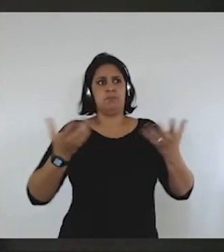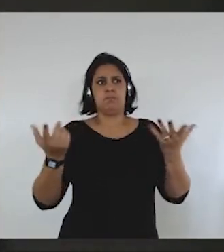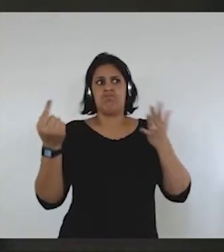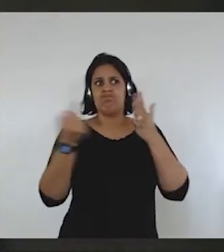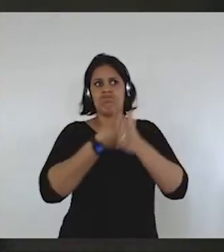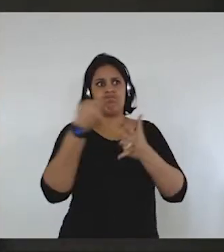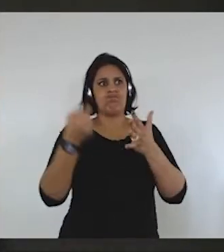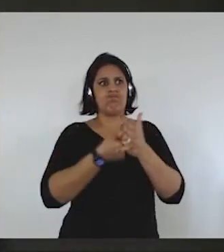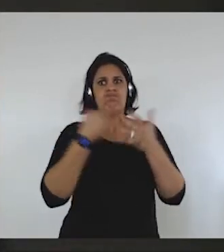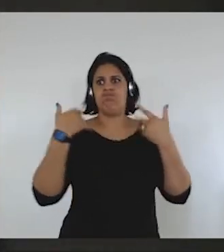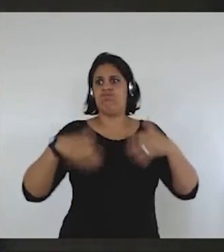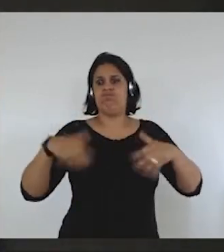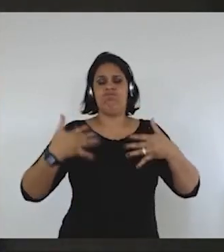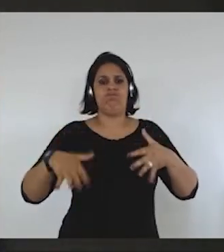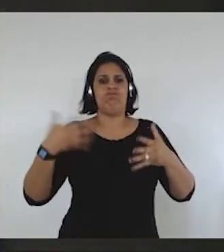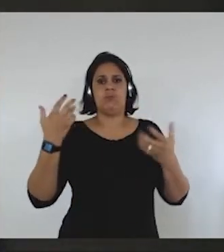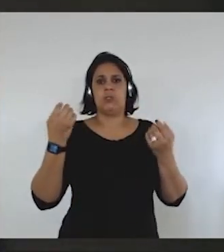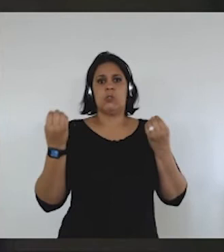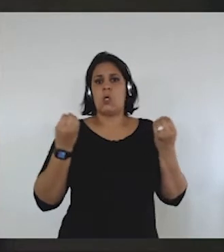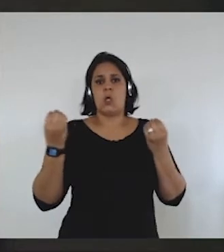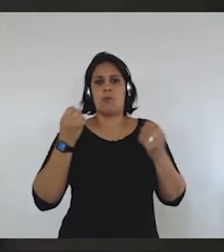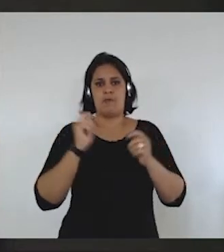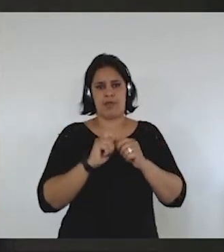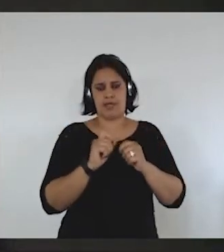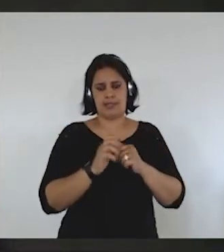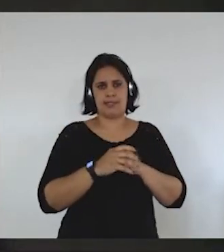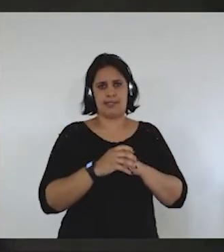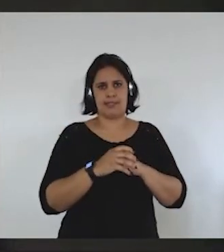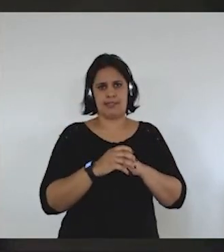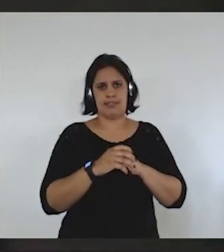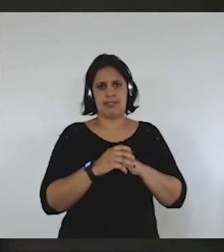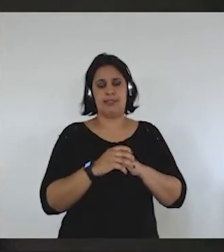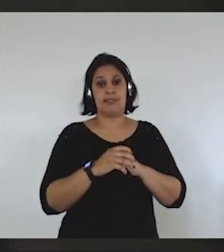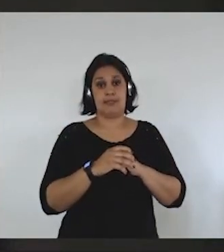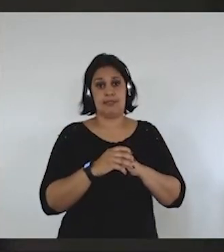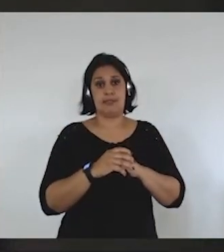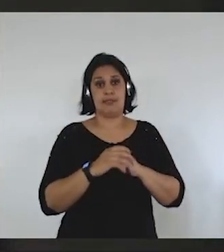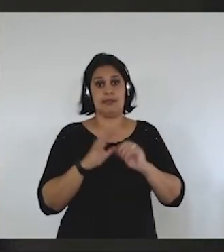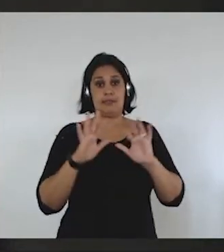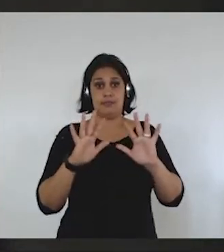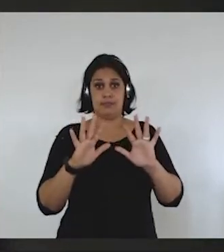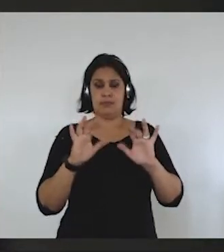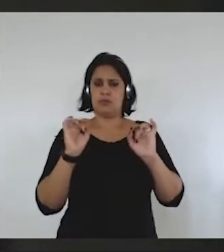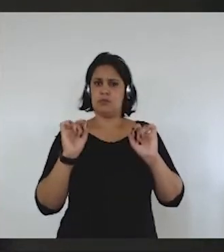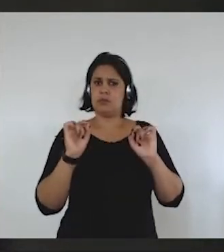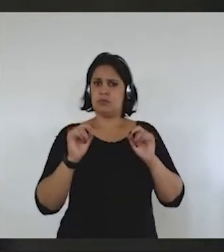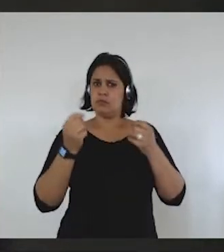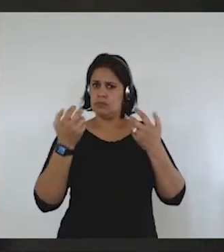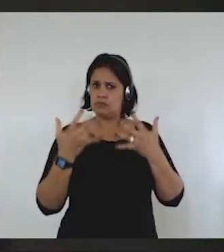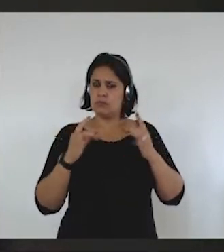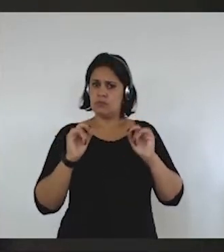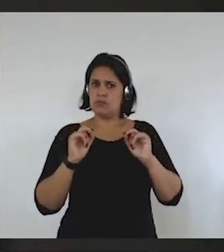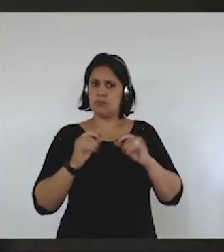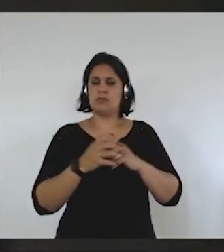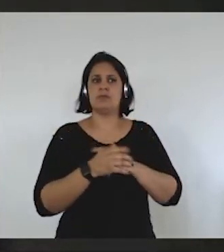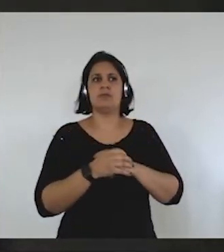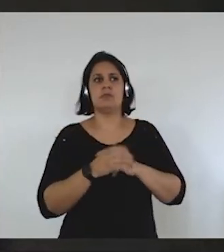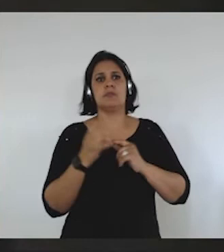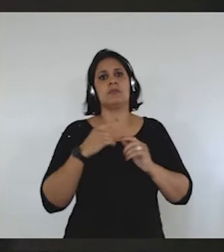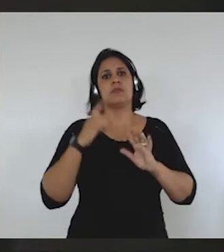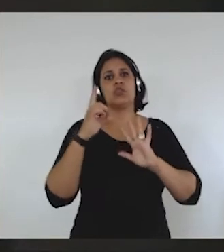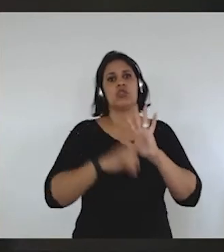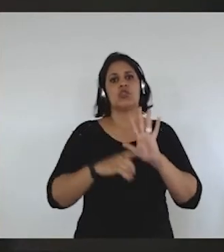ao máximo, né? Mas o que me parece é que as fragilidades do direito